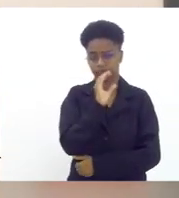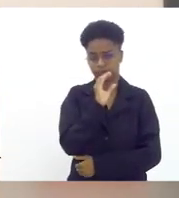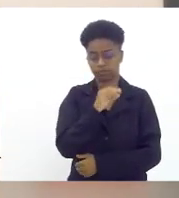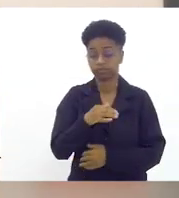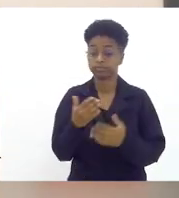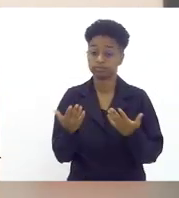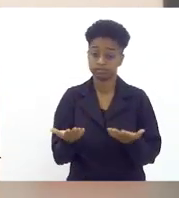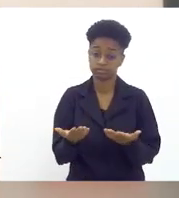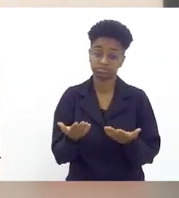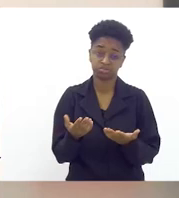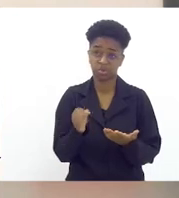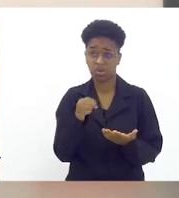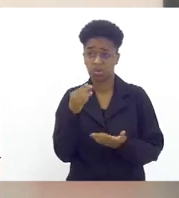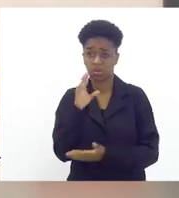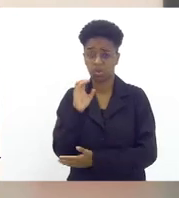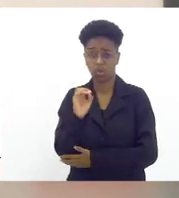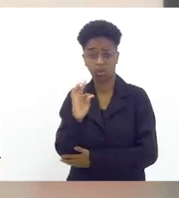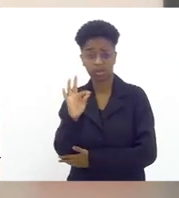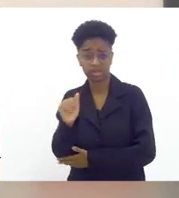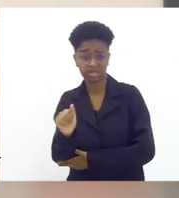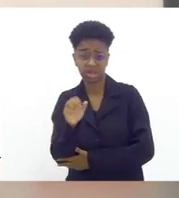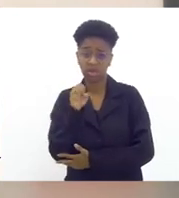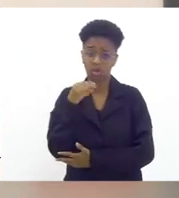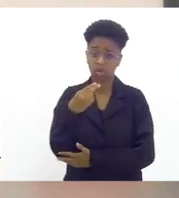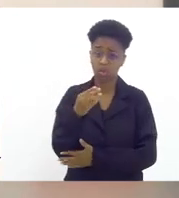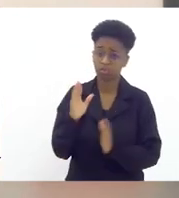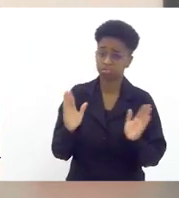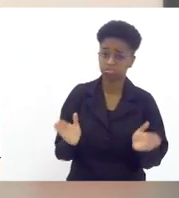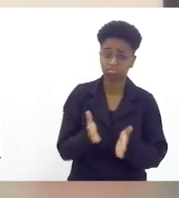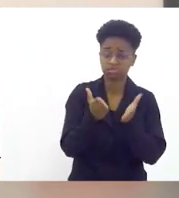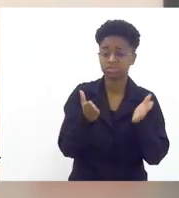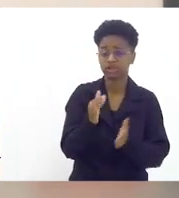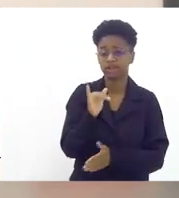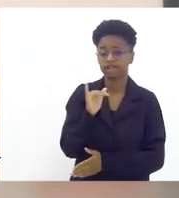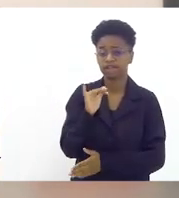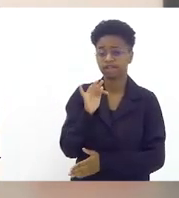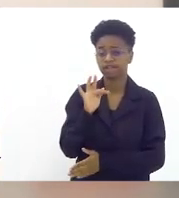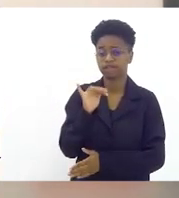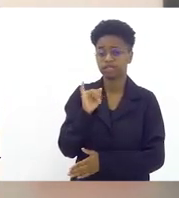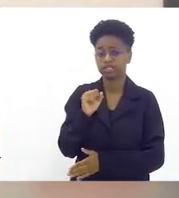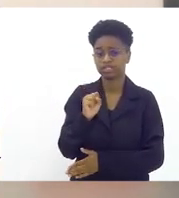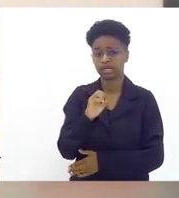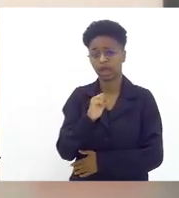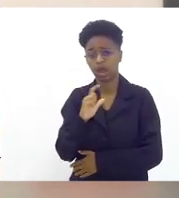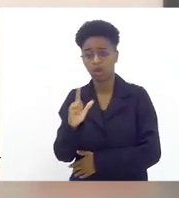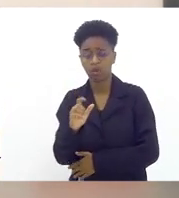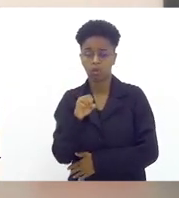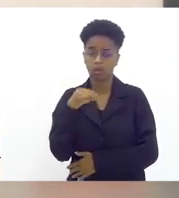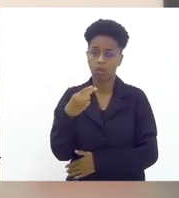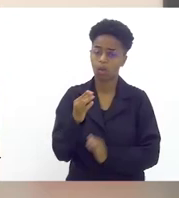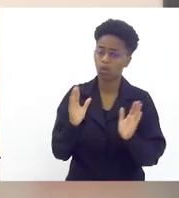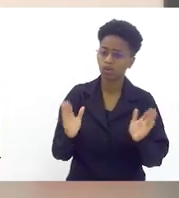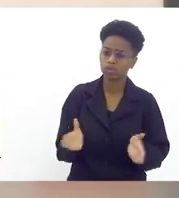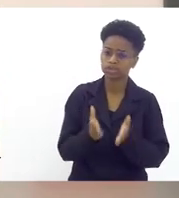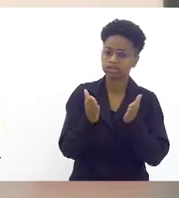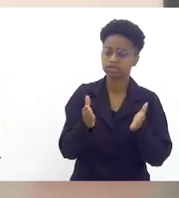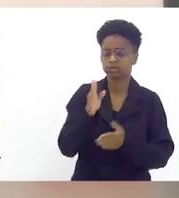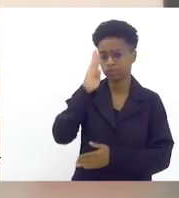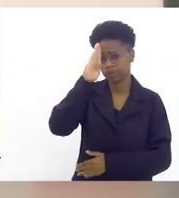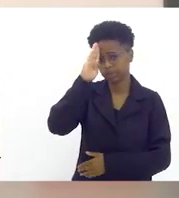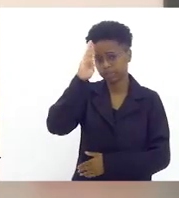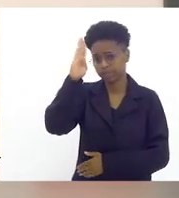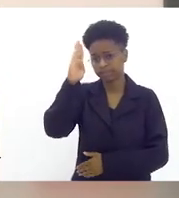Então, que seja através de cotas, seja através de incentivo fiscal, seja através de um incentivo, principalmente...